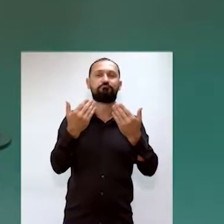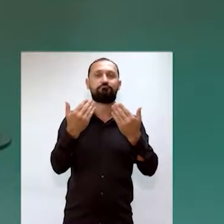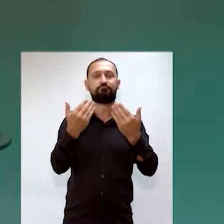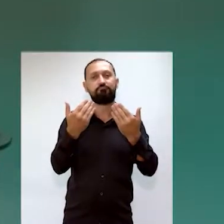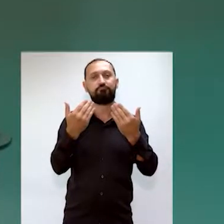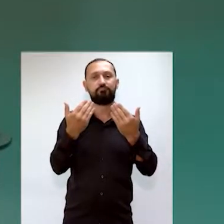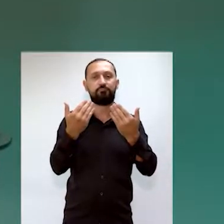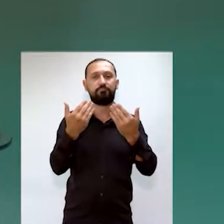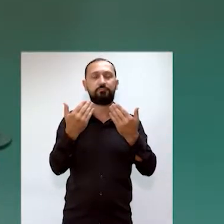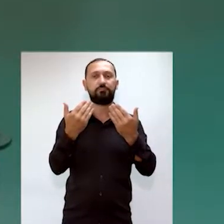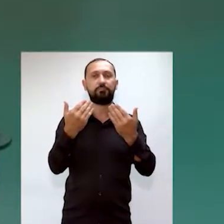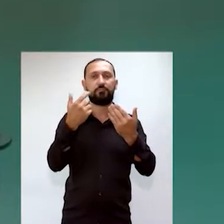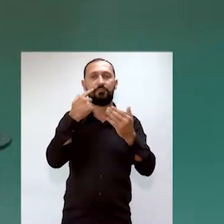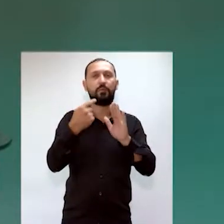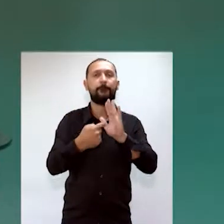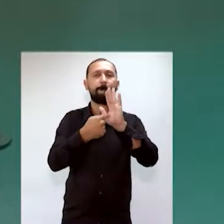que